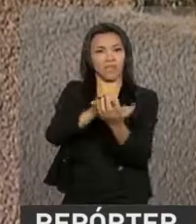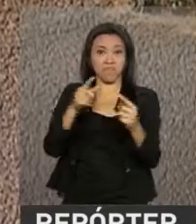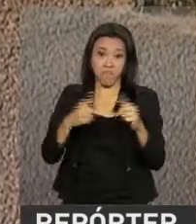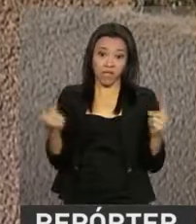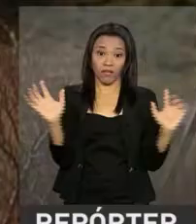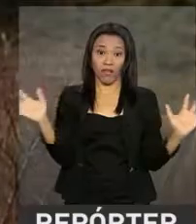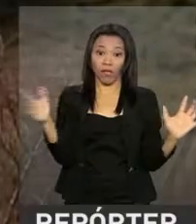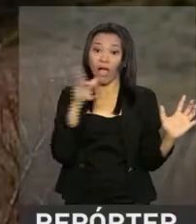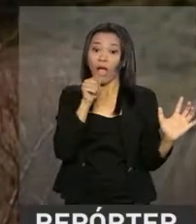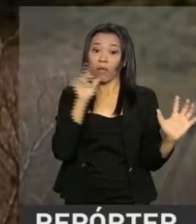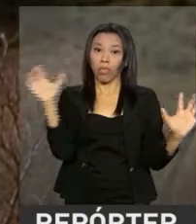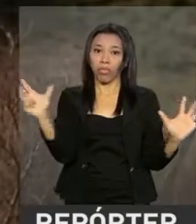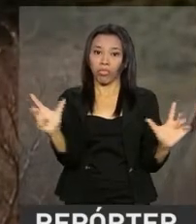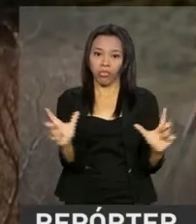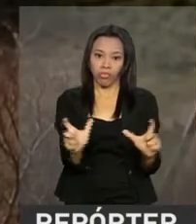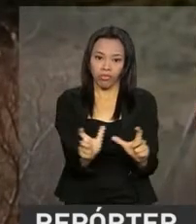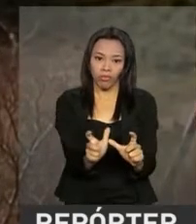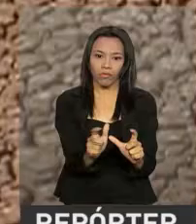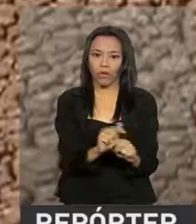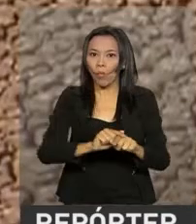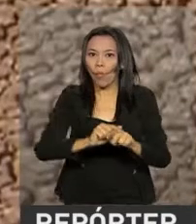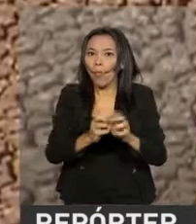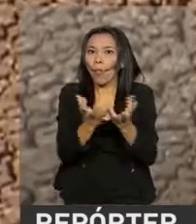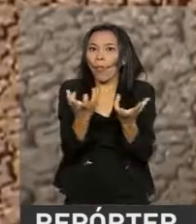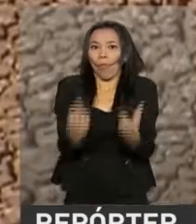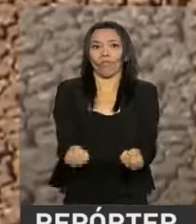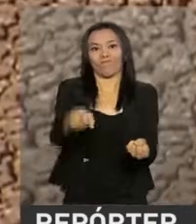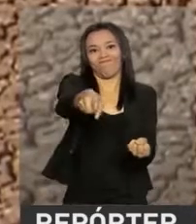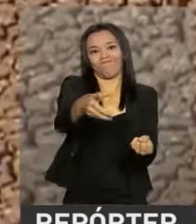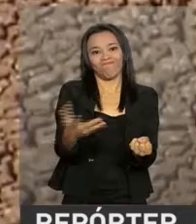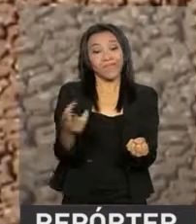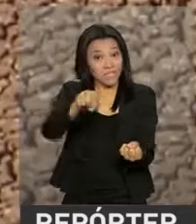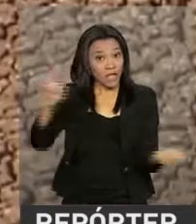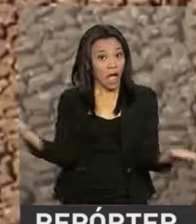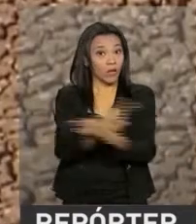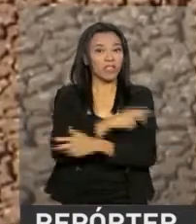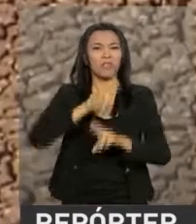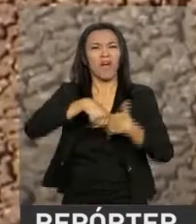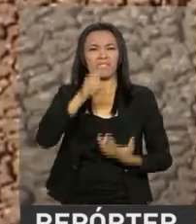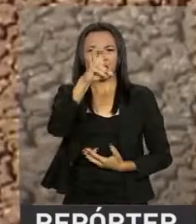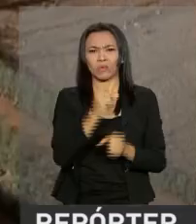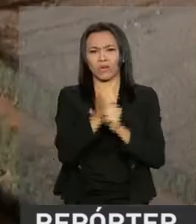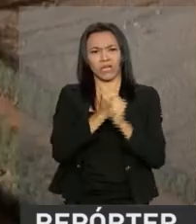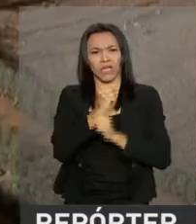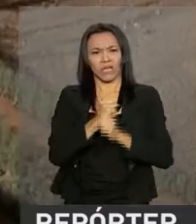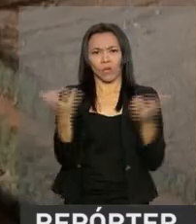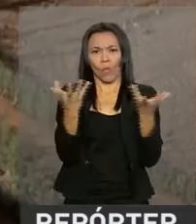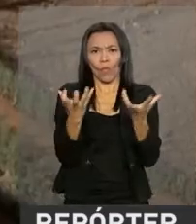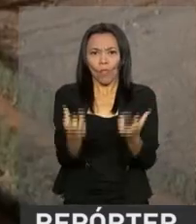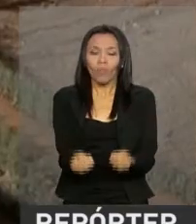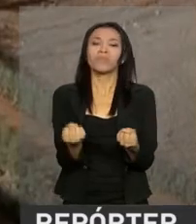está assim praticamente sem água nenhuma cassez atual é resultado de cinco anos de seca na região a